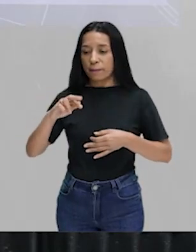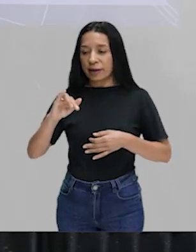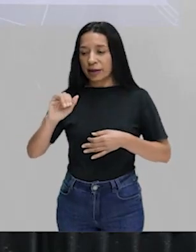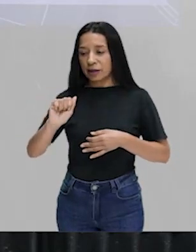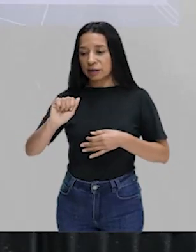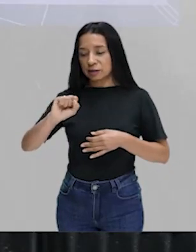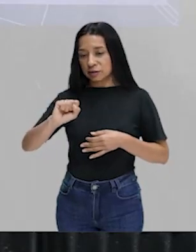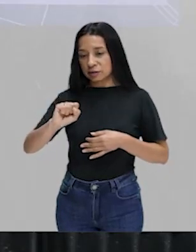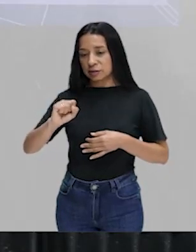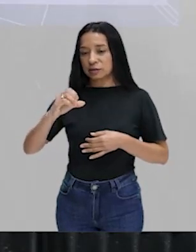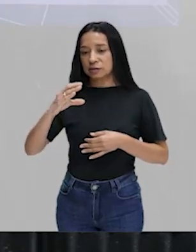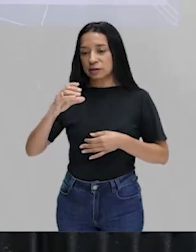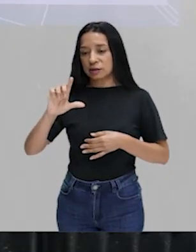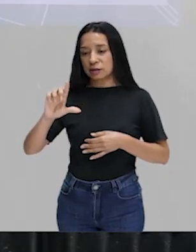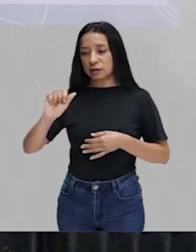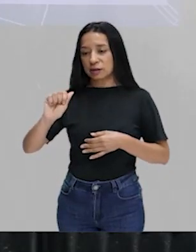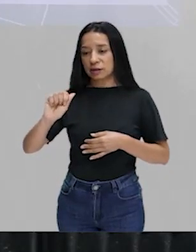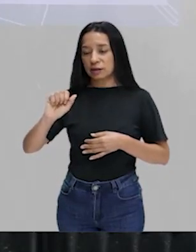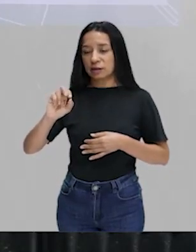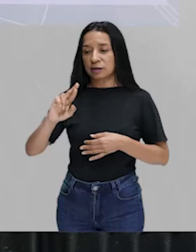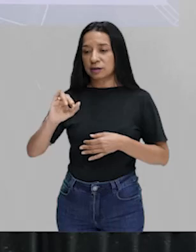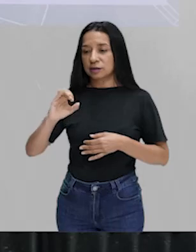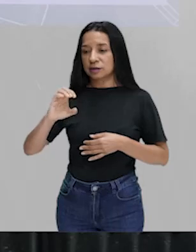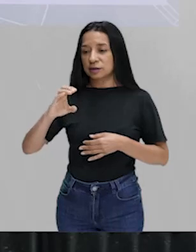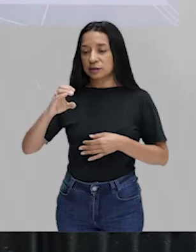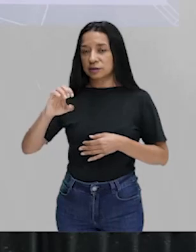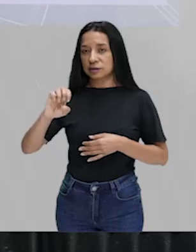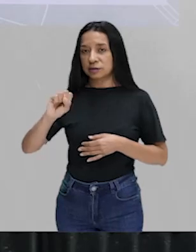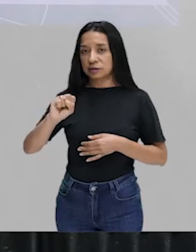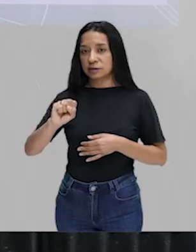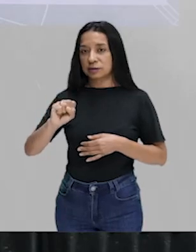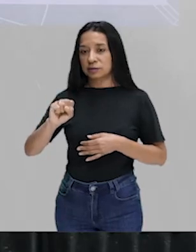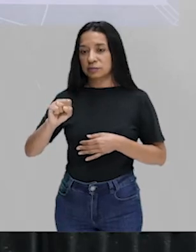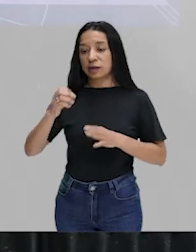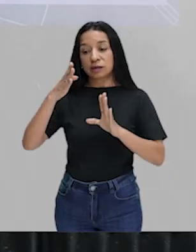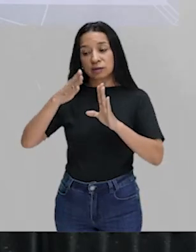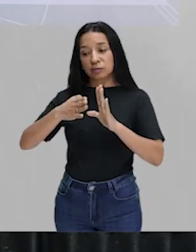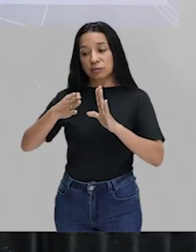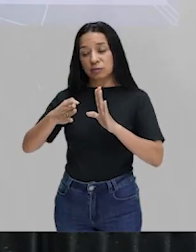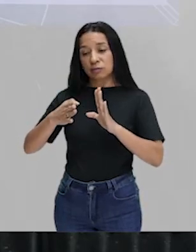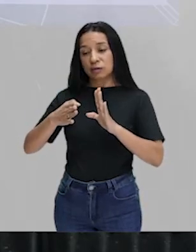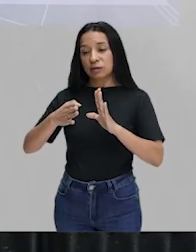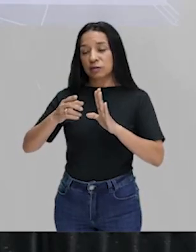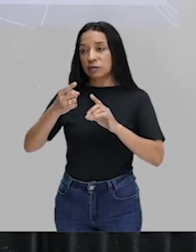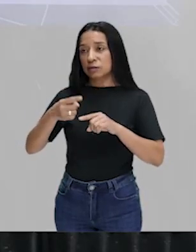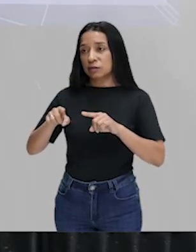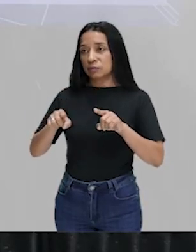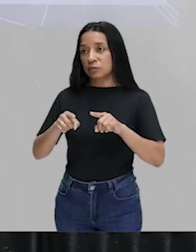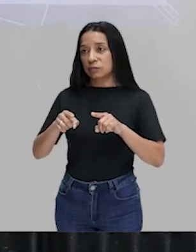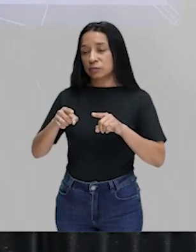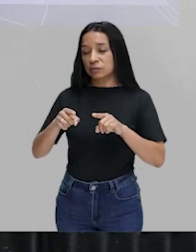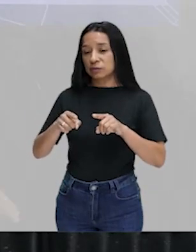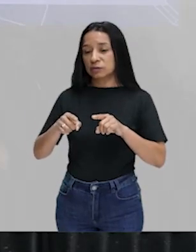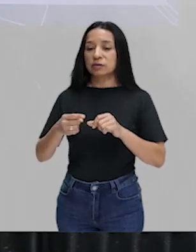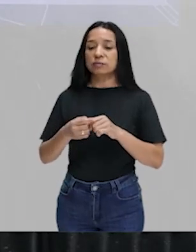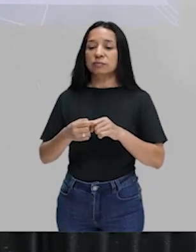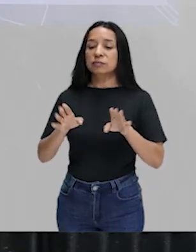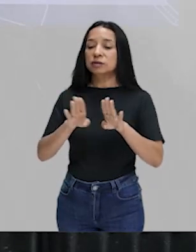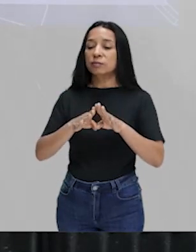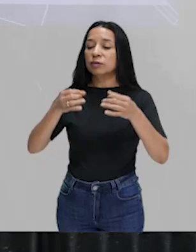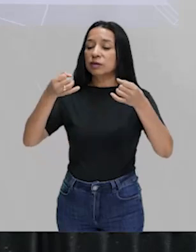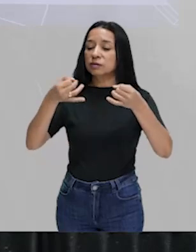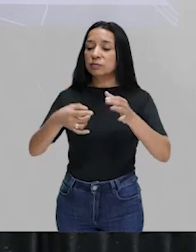Clarices? É porque no meio dessa canção, e sonham, né? E ele fala também de choro. Marias